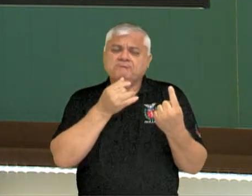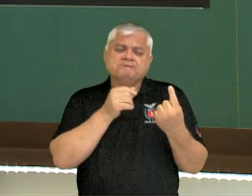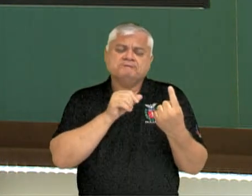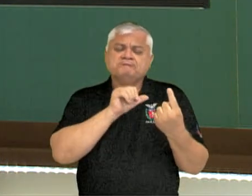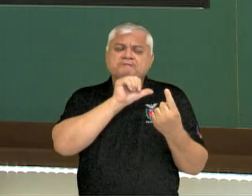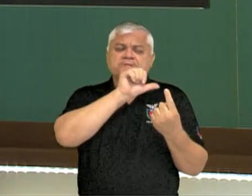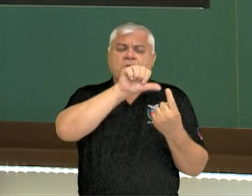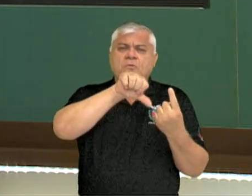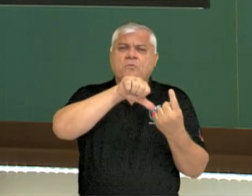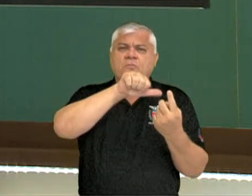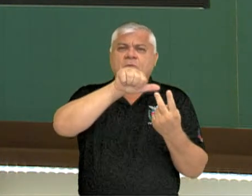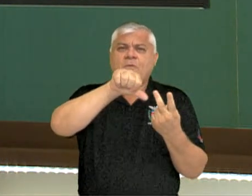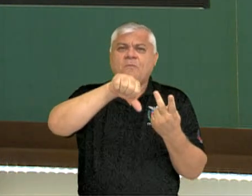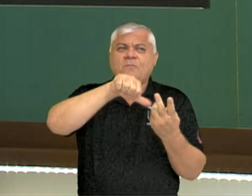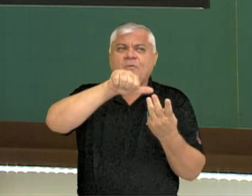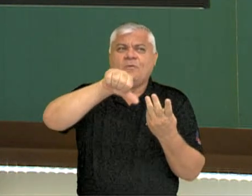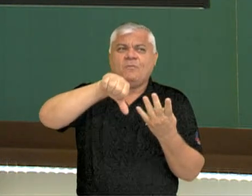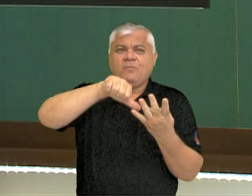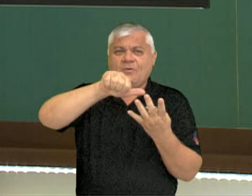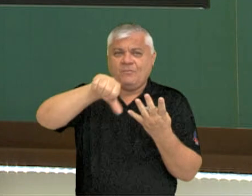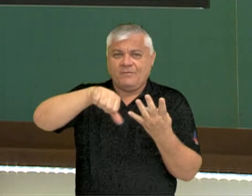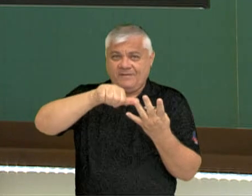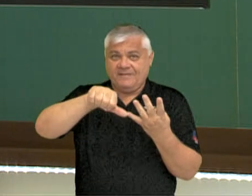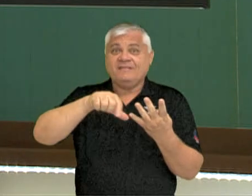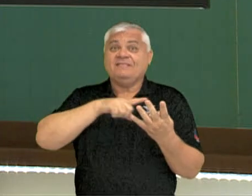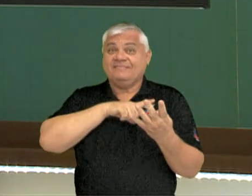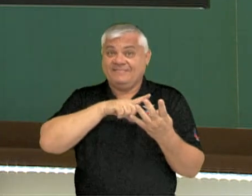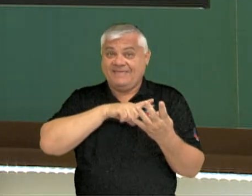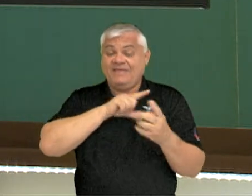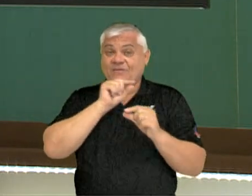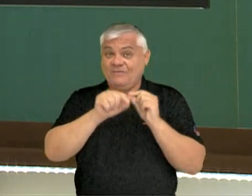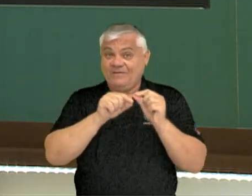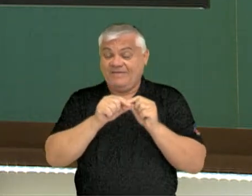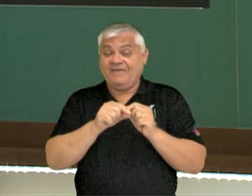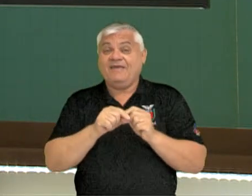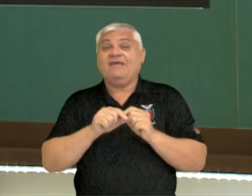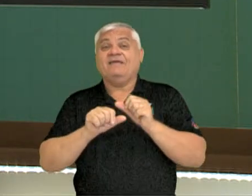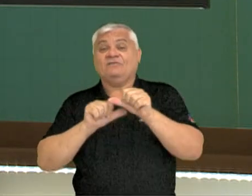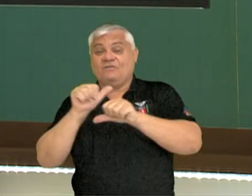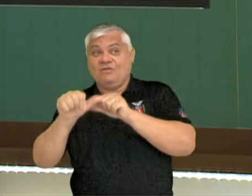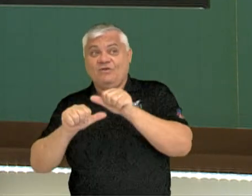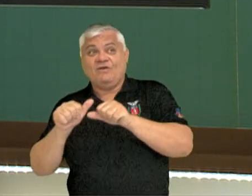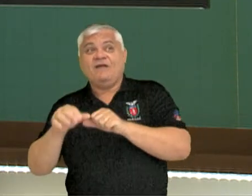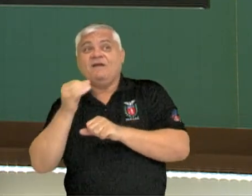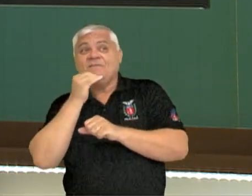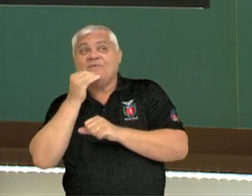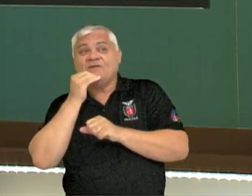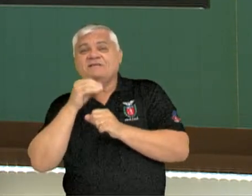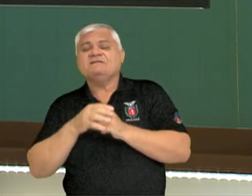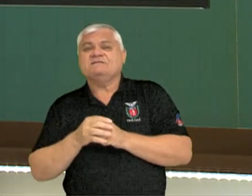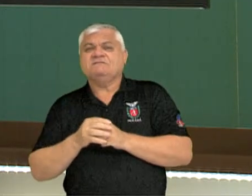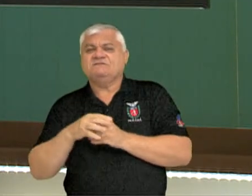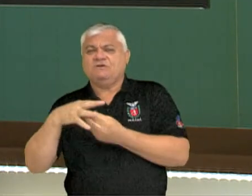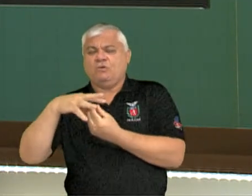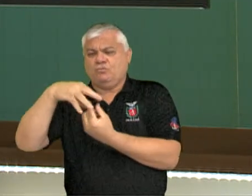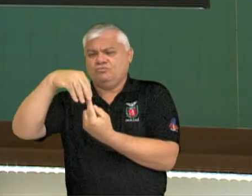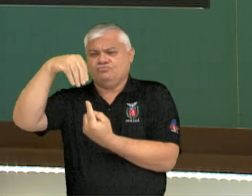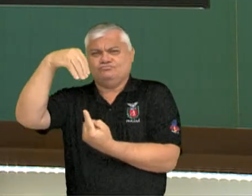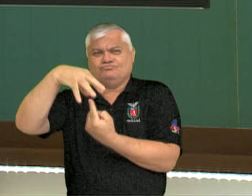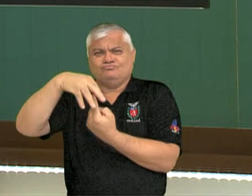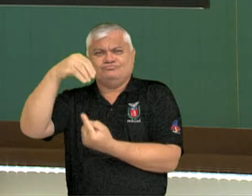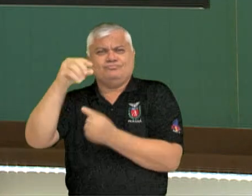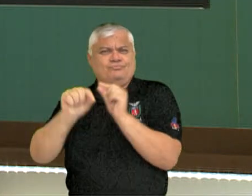essa planta vai ter uma estrutura haploide e em outro momento ela vai ter uma estrutura diploide. Então